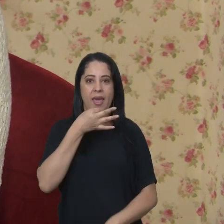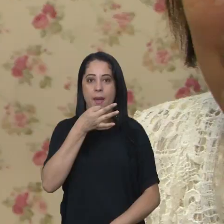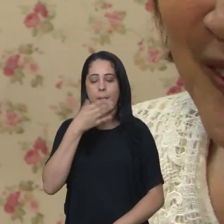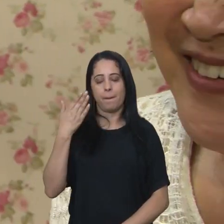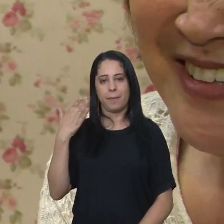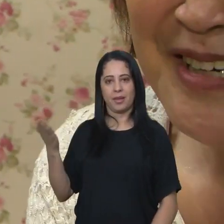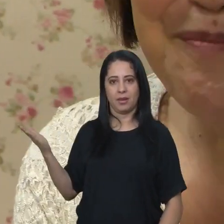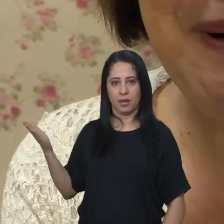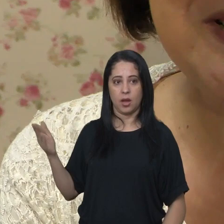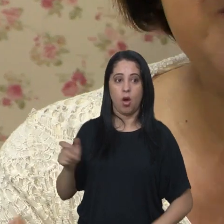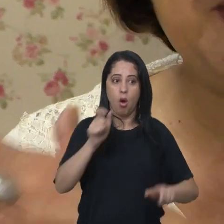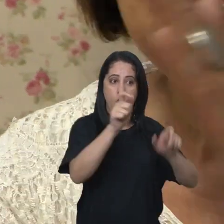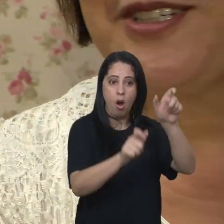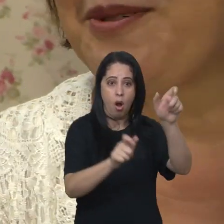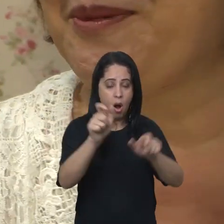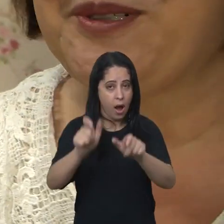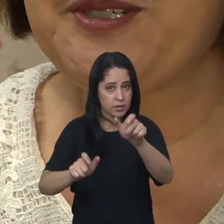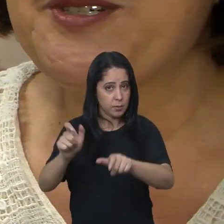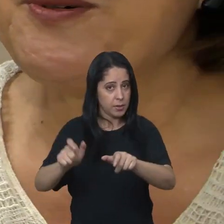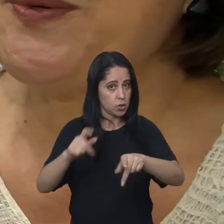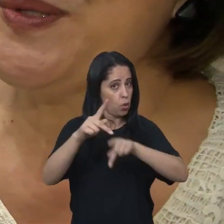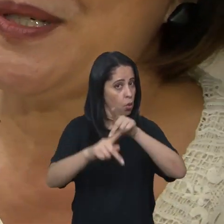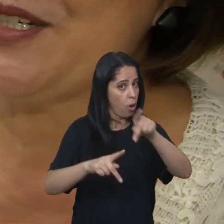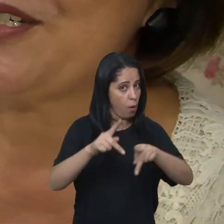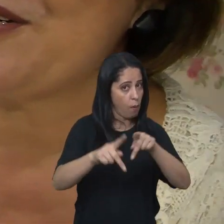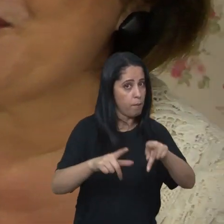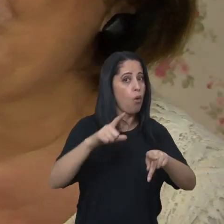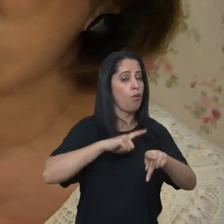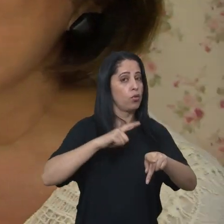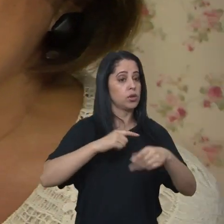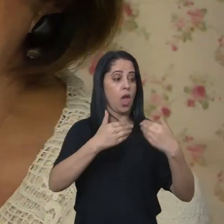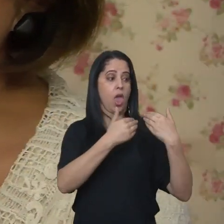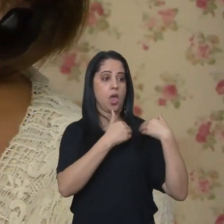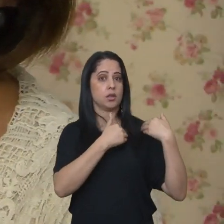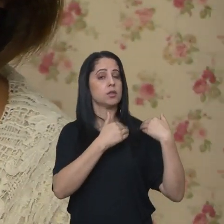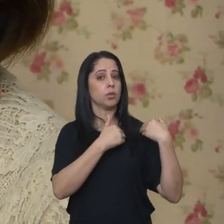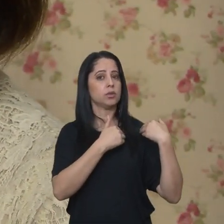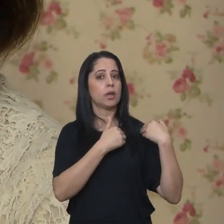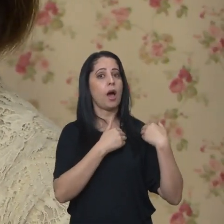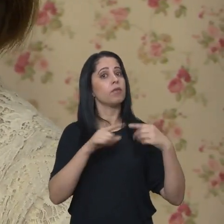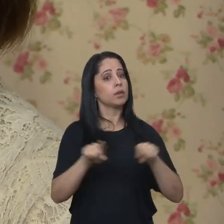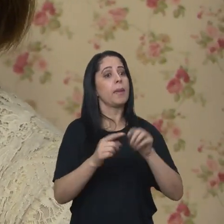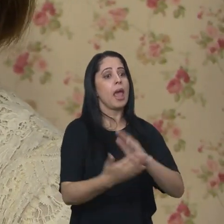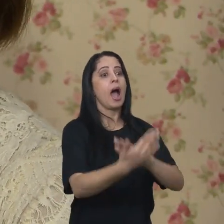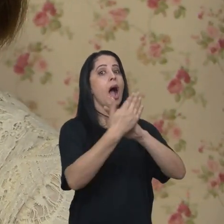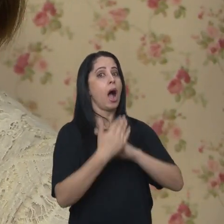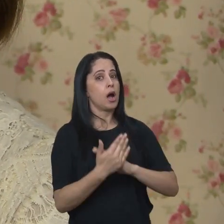prejudicadas. Amélia destaca também que os munícipes têm papel fundamental nessa discussão